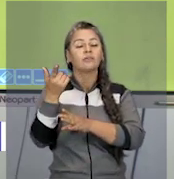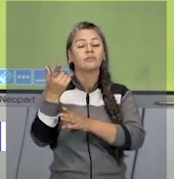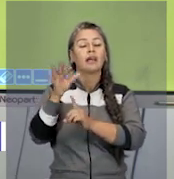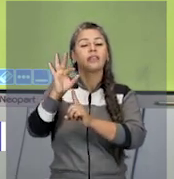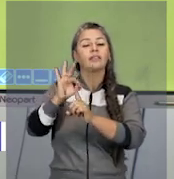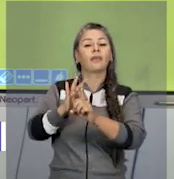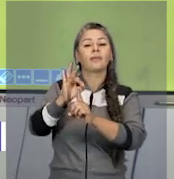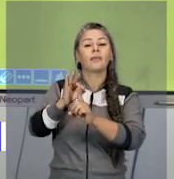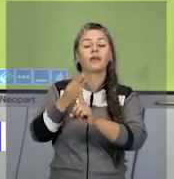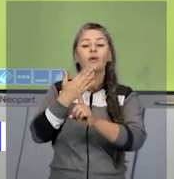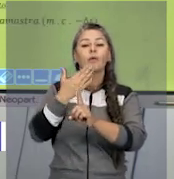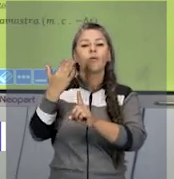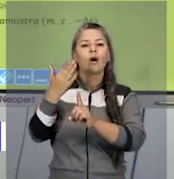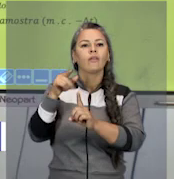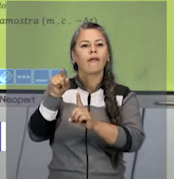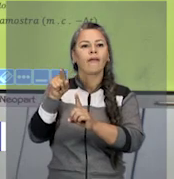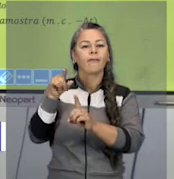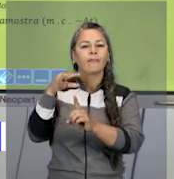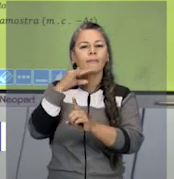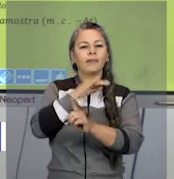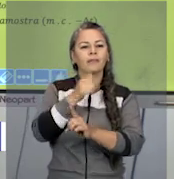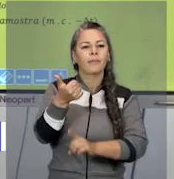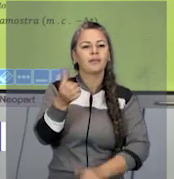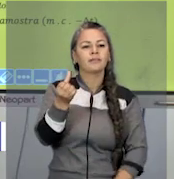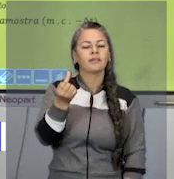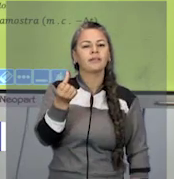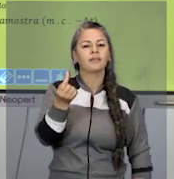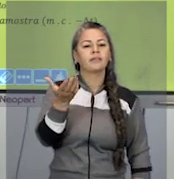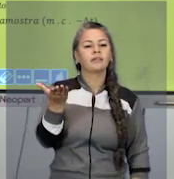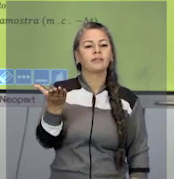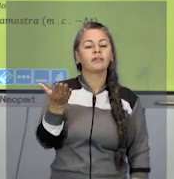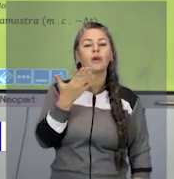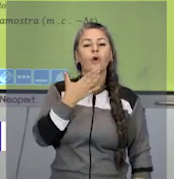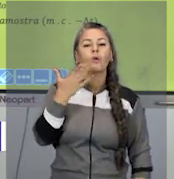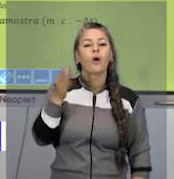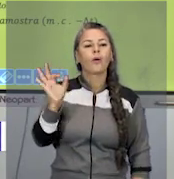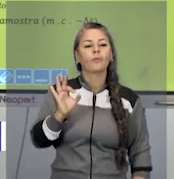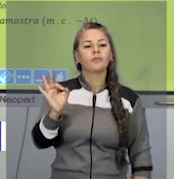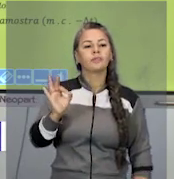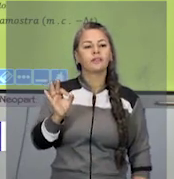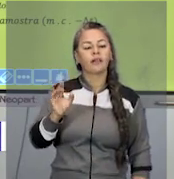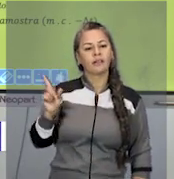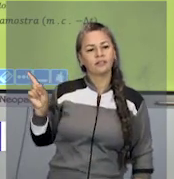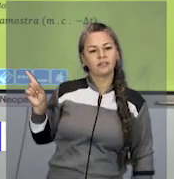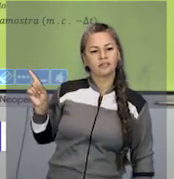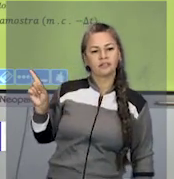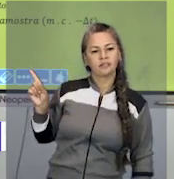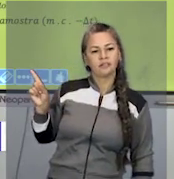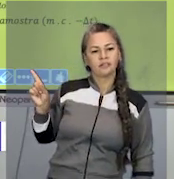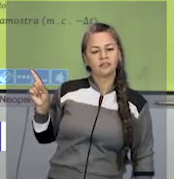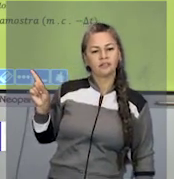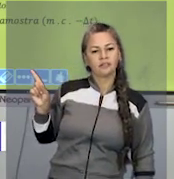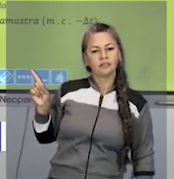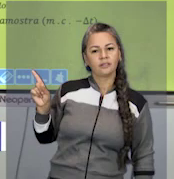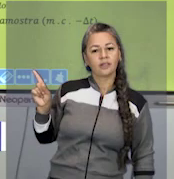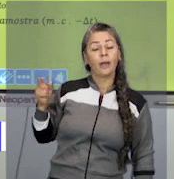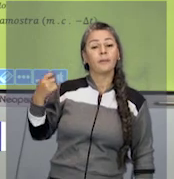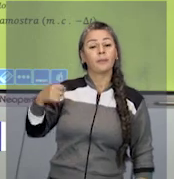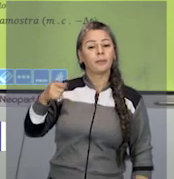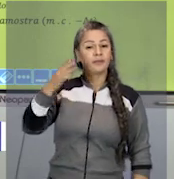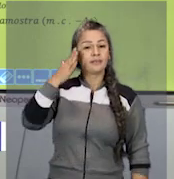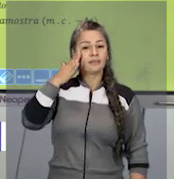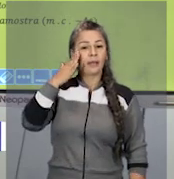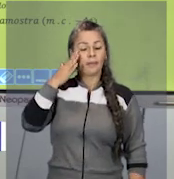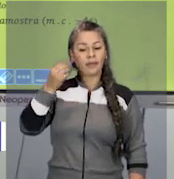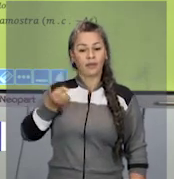térmico. Como que você vai fazer isso? Através dos valores de calor. Então, você tem a quantidade de calor